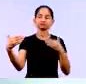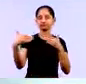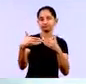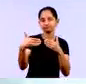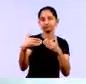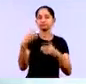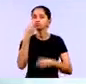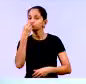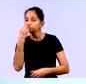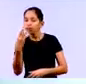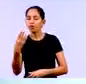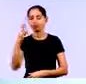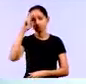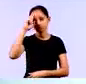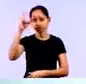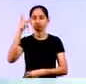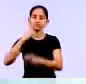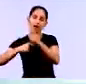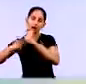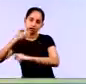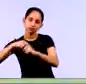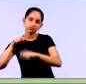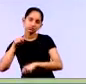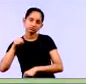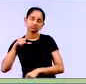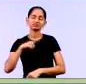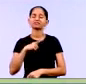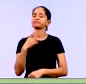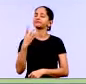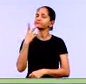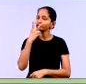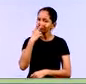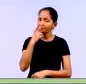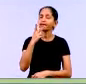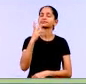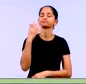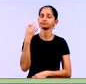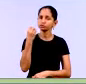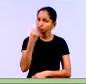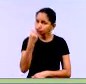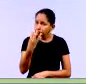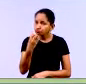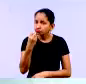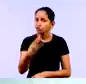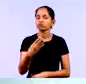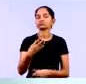de gestão. Então, professor, olha como é lindo essa matéria,